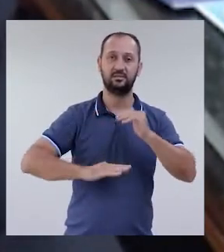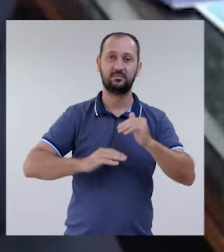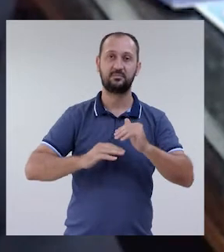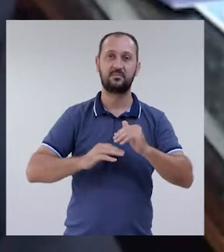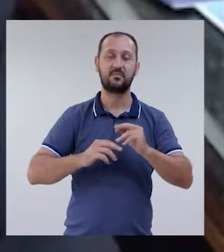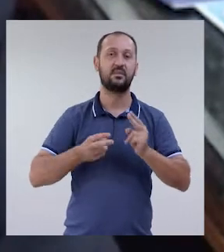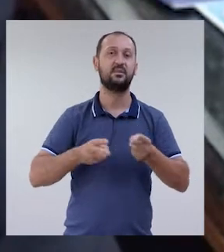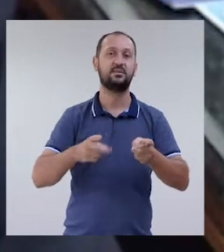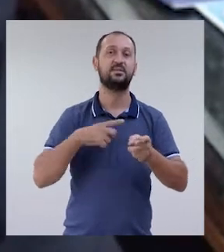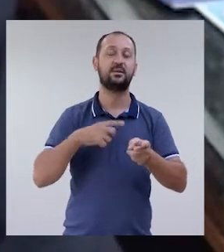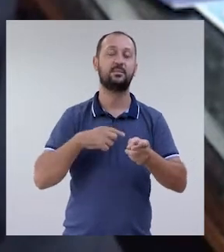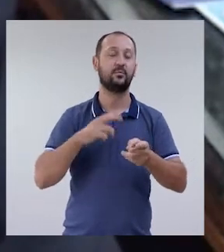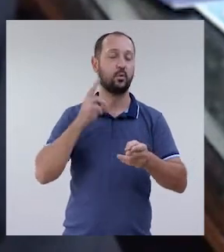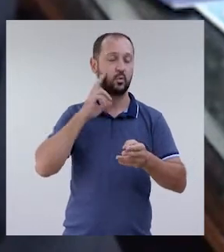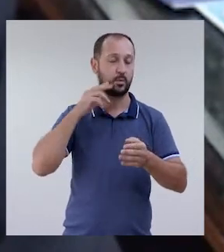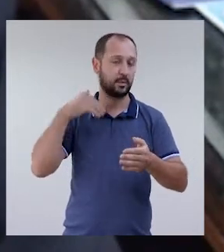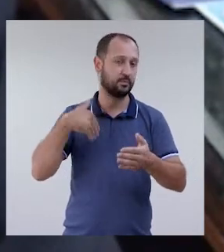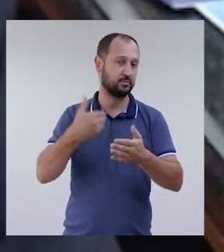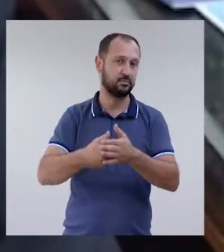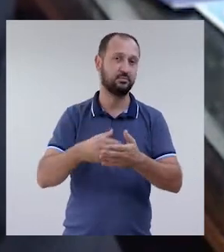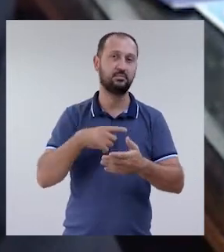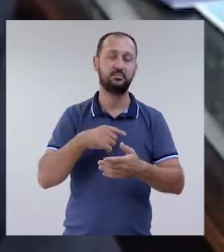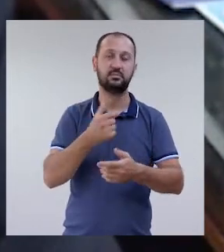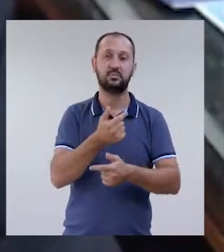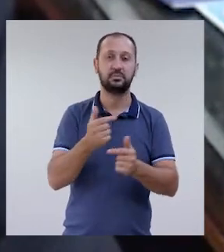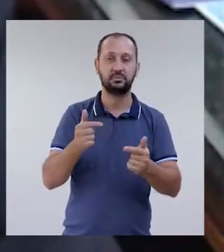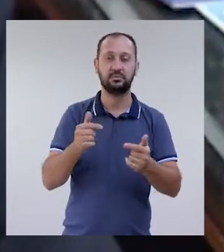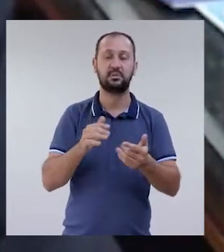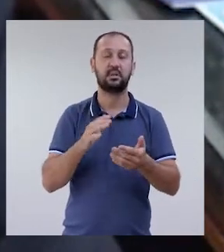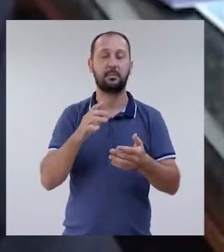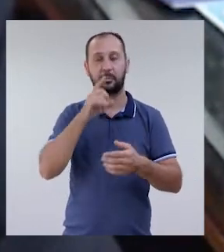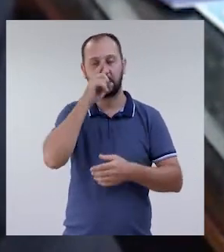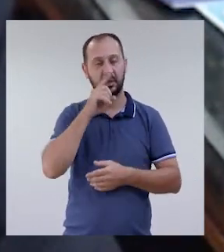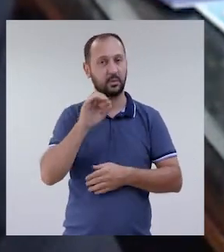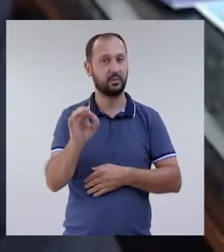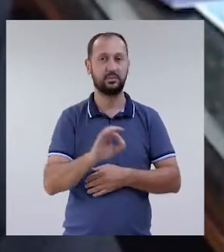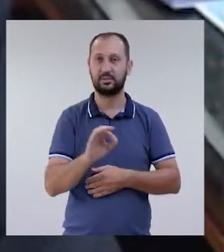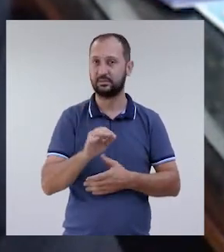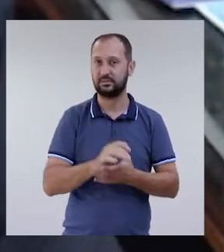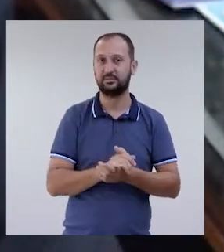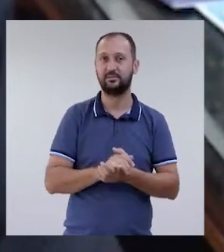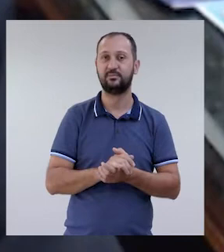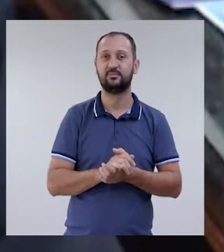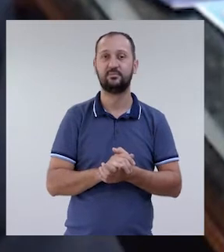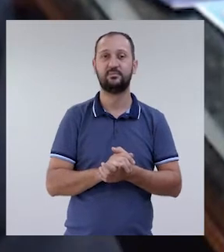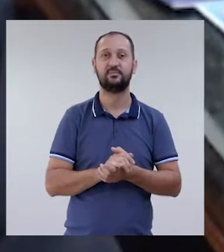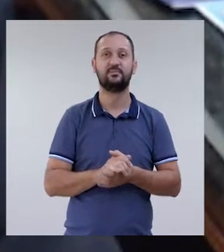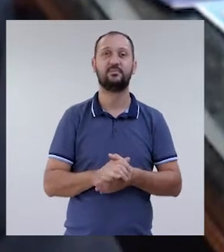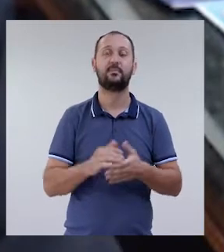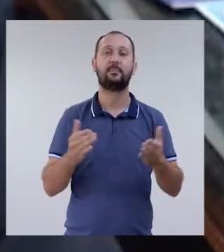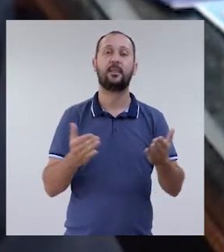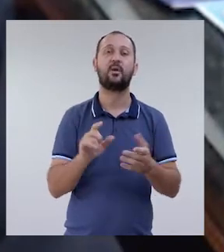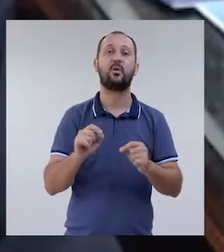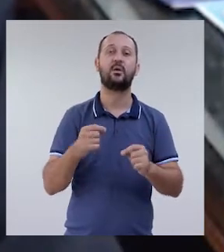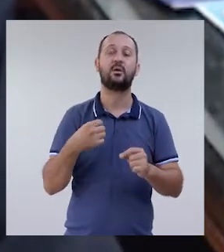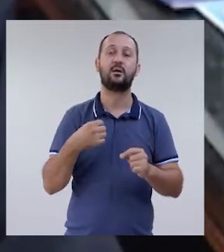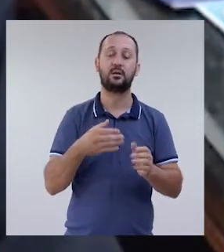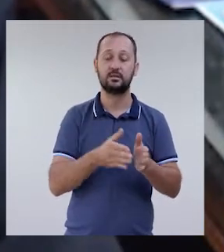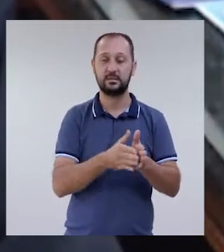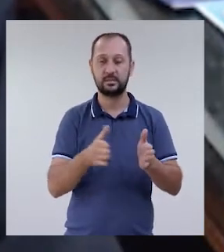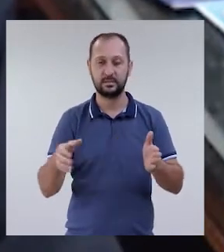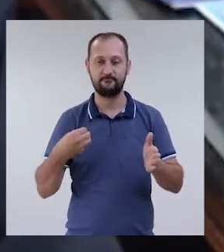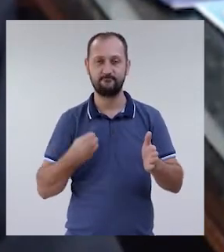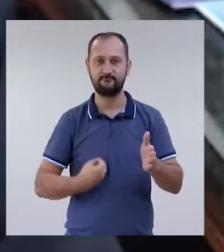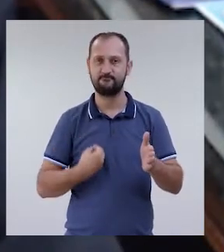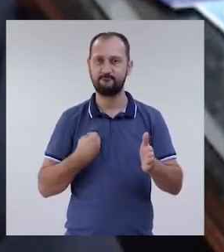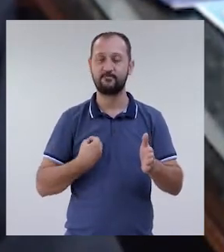profissional sempre transcorreu normalmente, sem qualquer anomalia, né? Agora que nós estamos aí